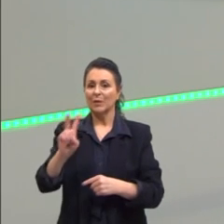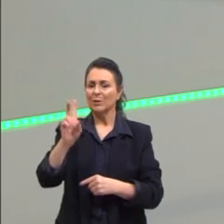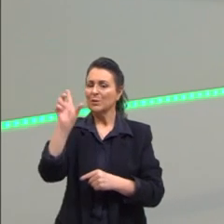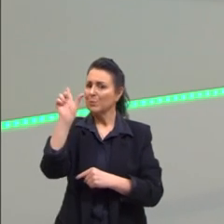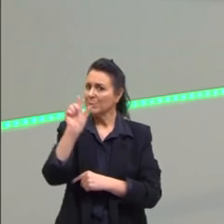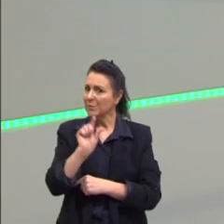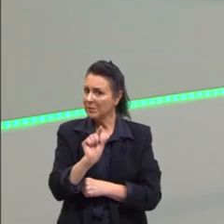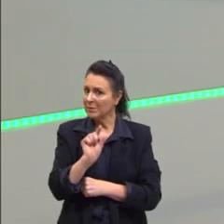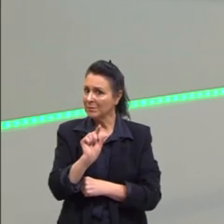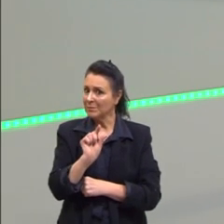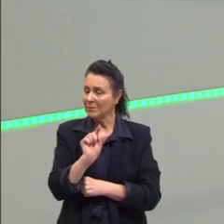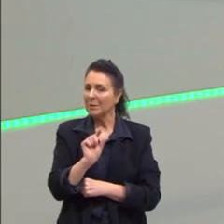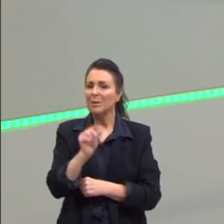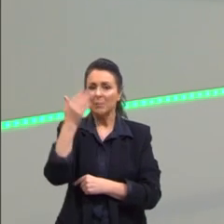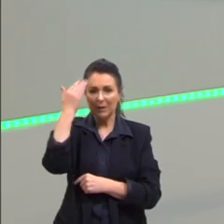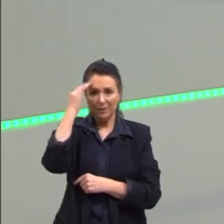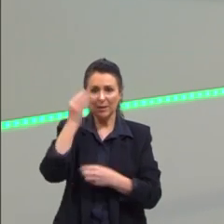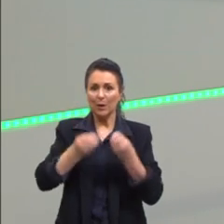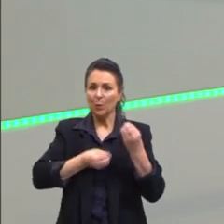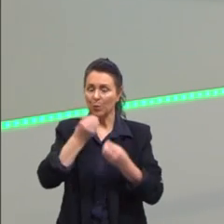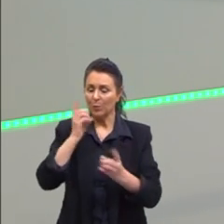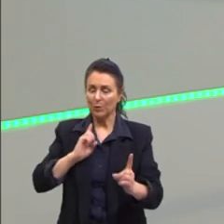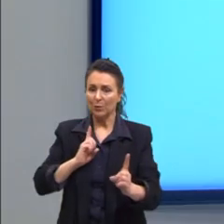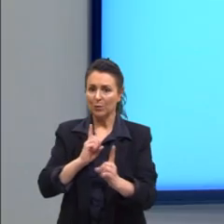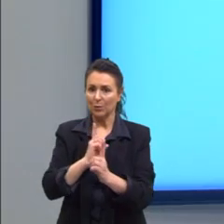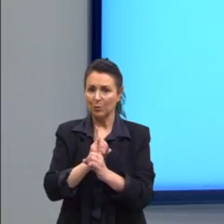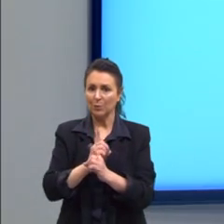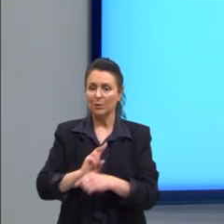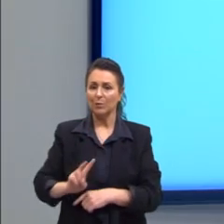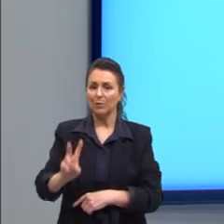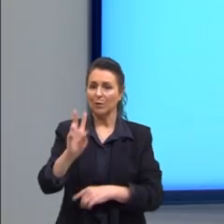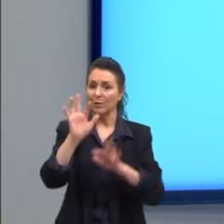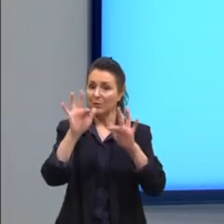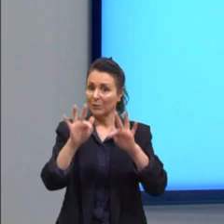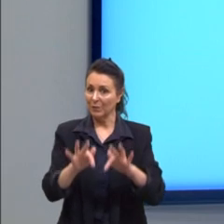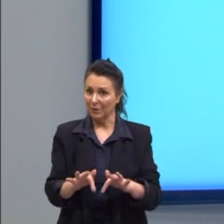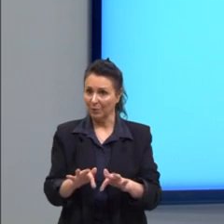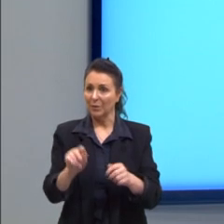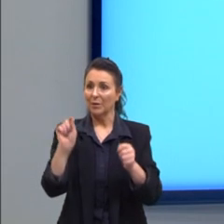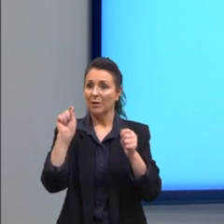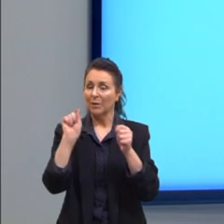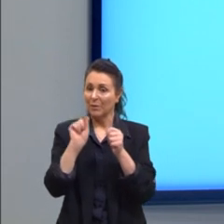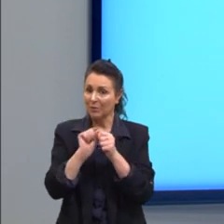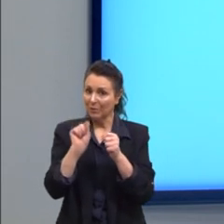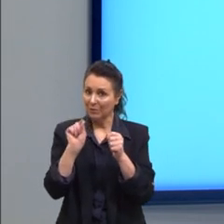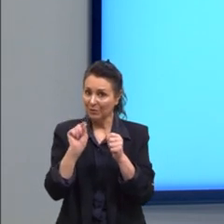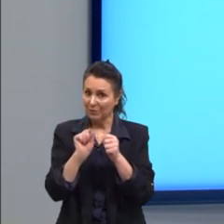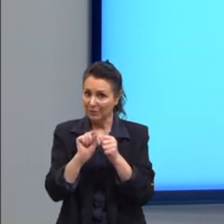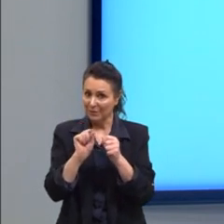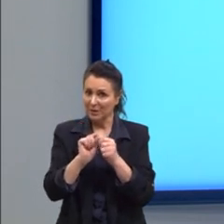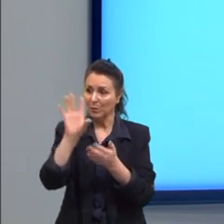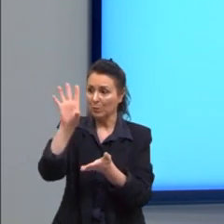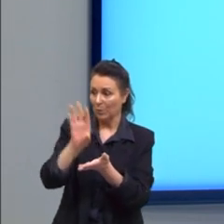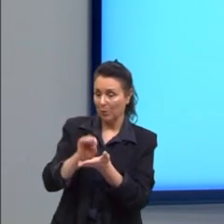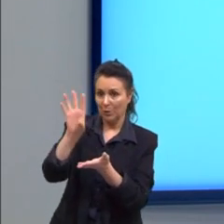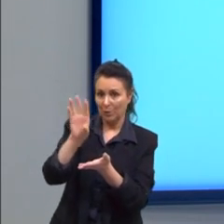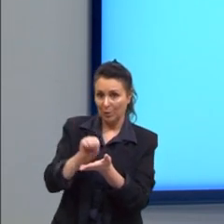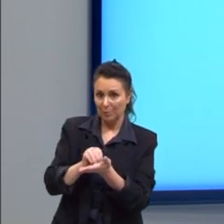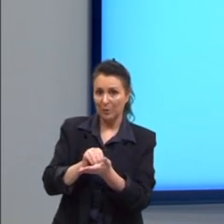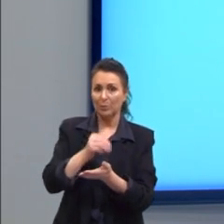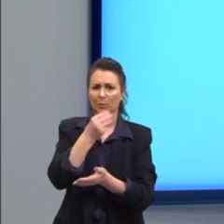muito pequenos ali para a gente entender como que vai chegar no valor final fazendo exatamente que eu disse correndo a